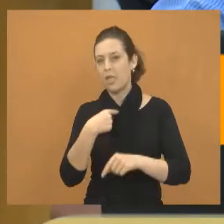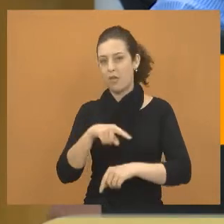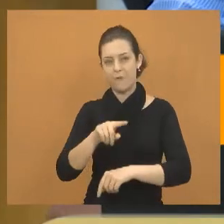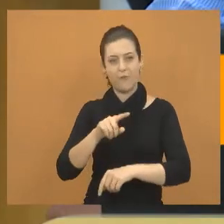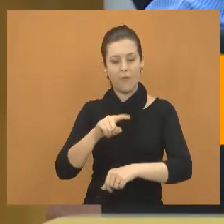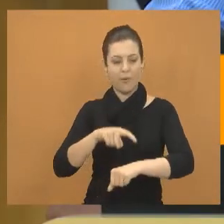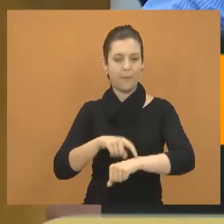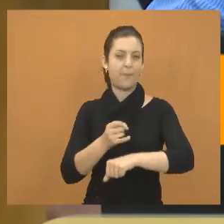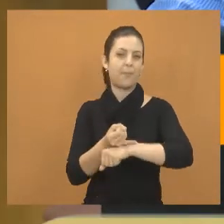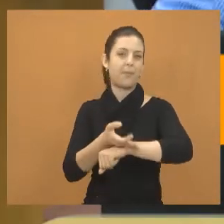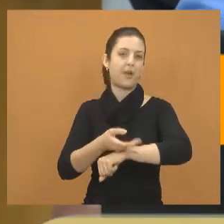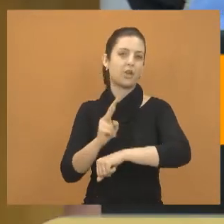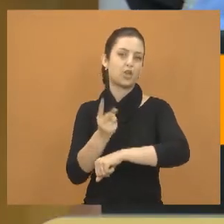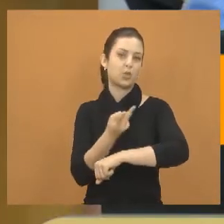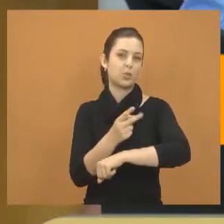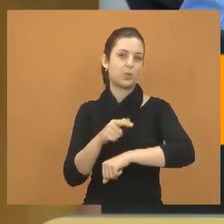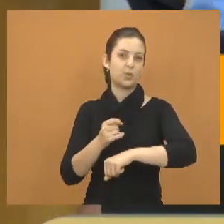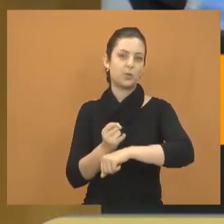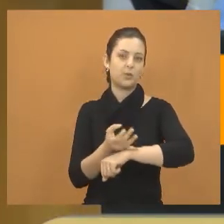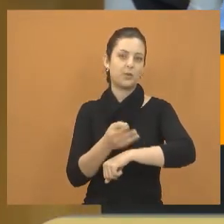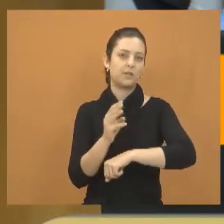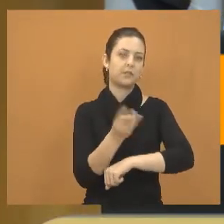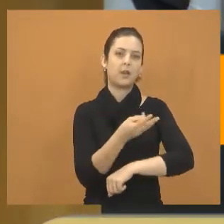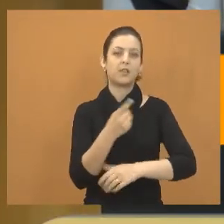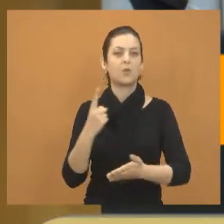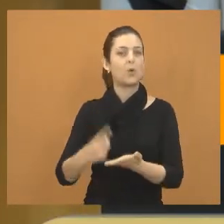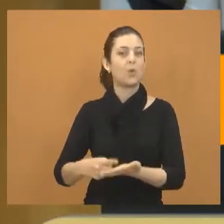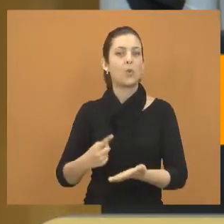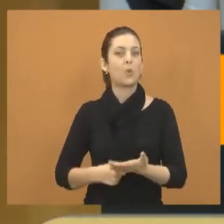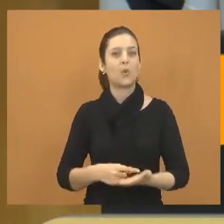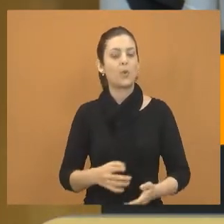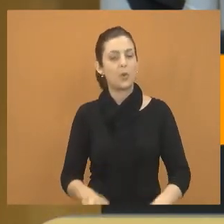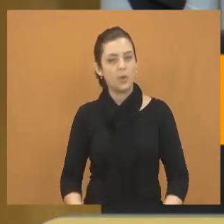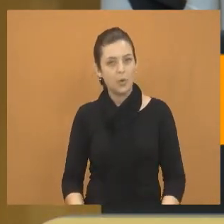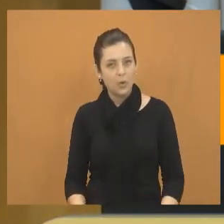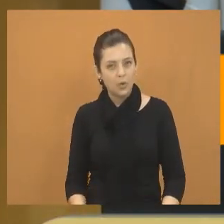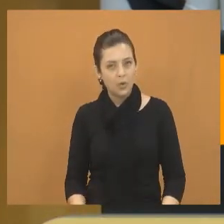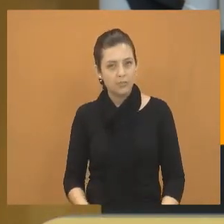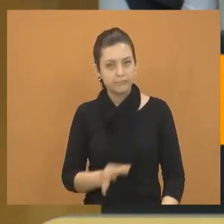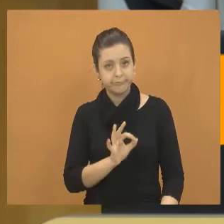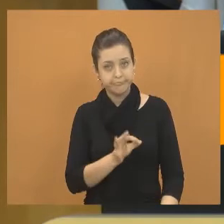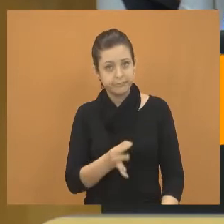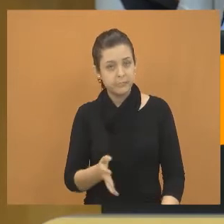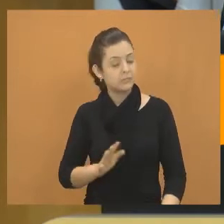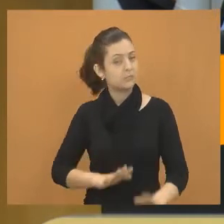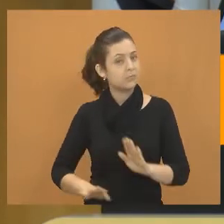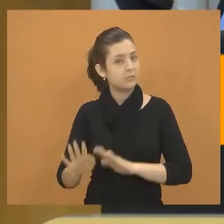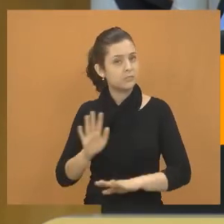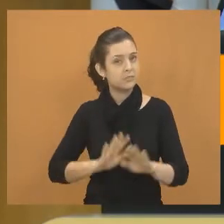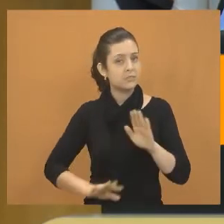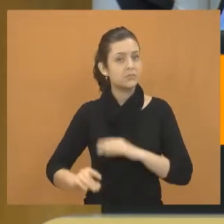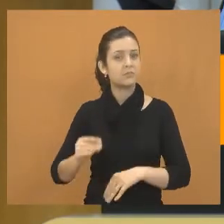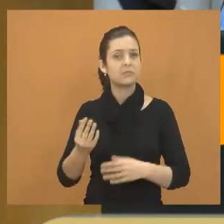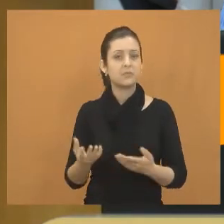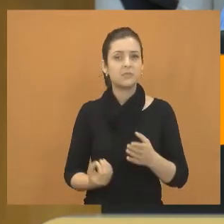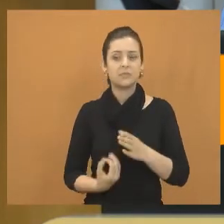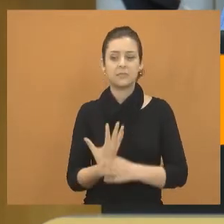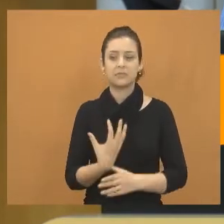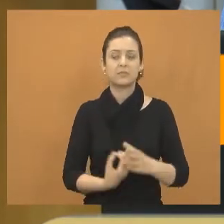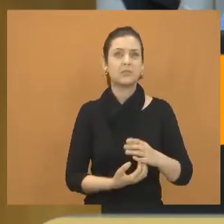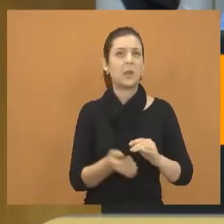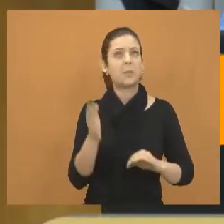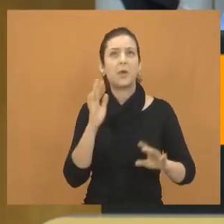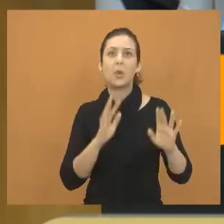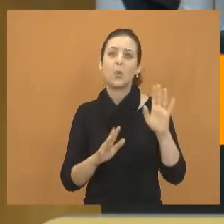levantar 2 horas, 3 horas da manhã para marcar uma consulta, né, Juarez? Então, a gente precisa tomar cuidado, porque senão a gente cria também uma